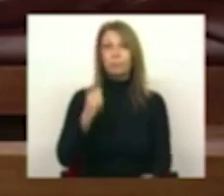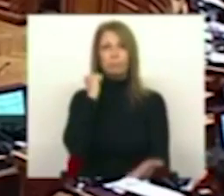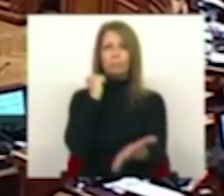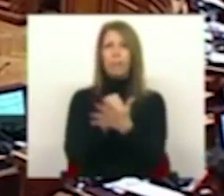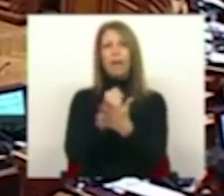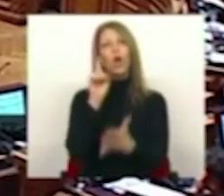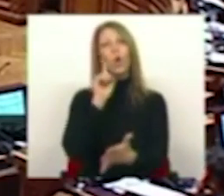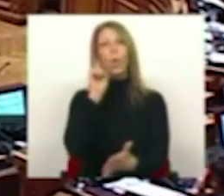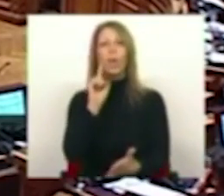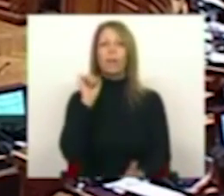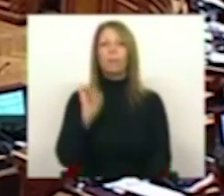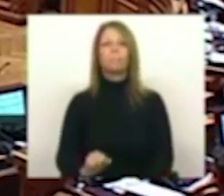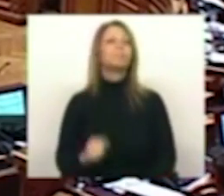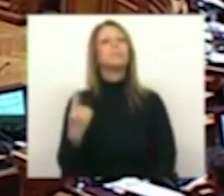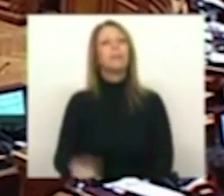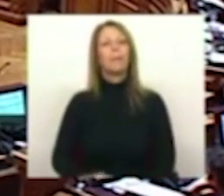de qualidade.